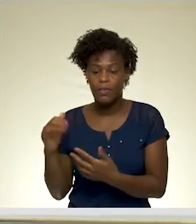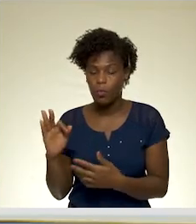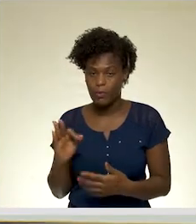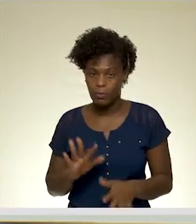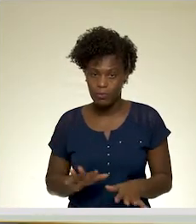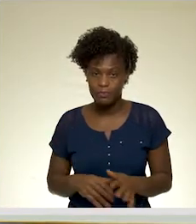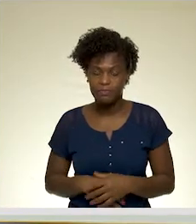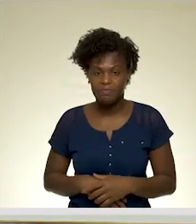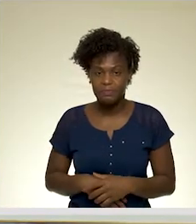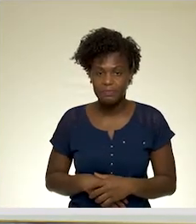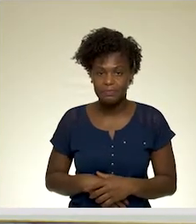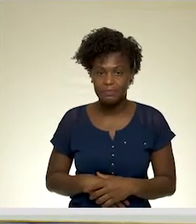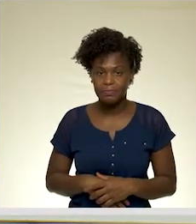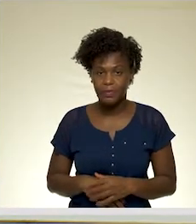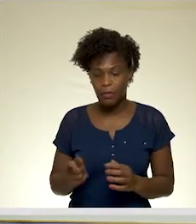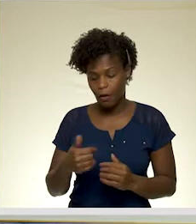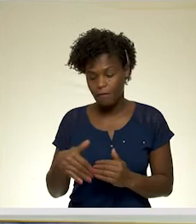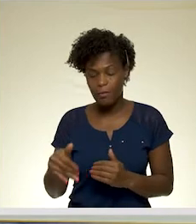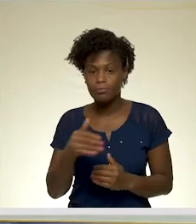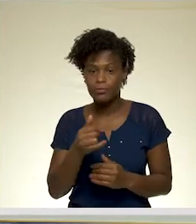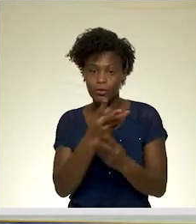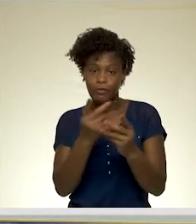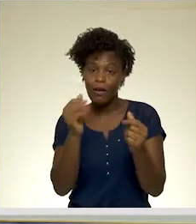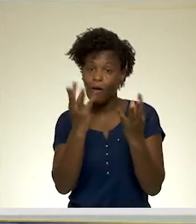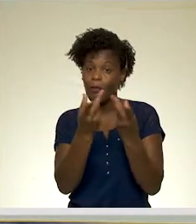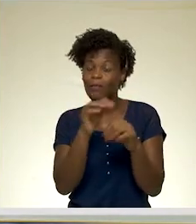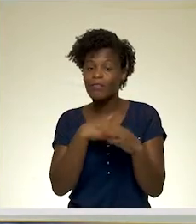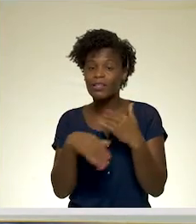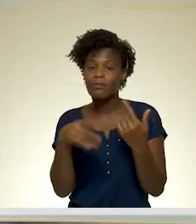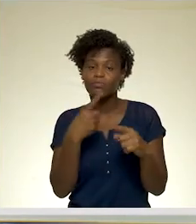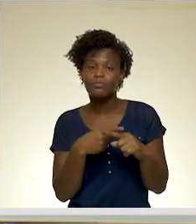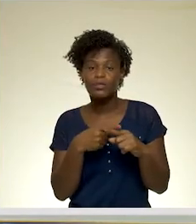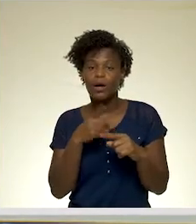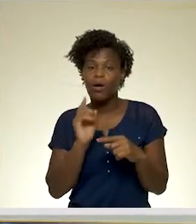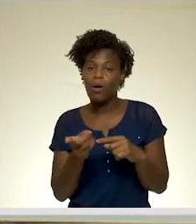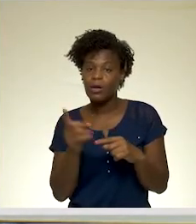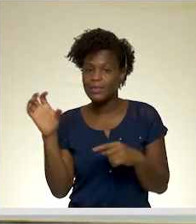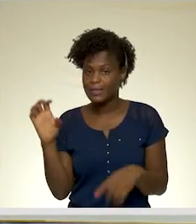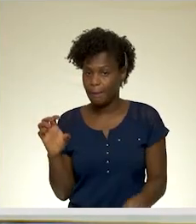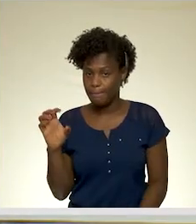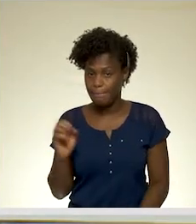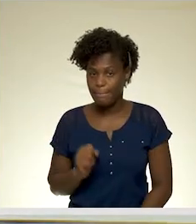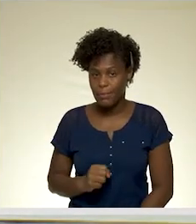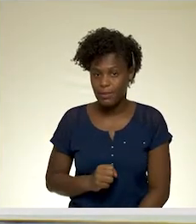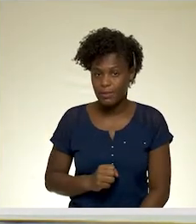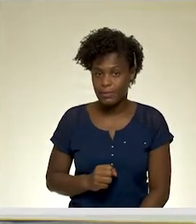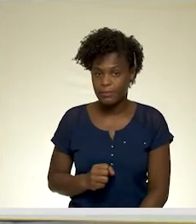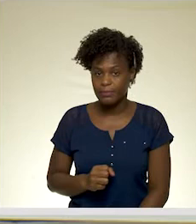é igual a 24. Vamos resolver a equação em ordem a C.